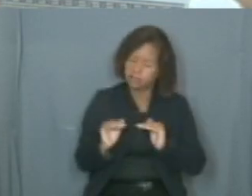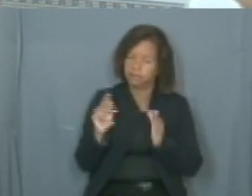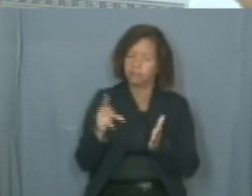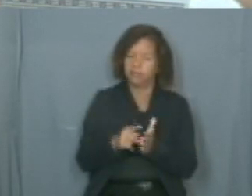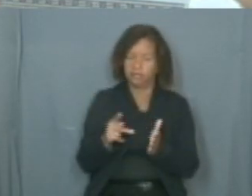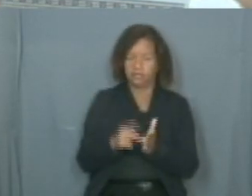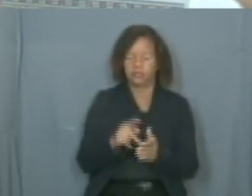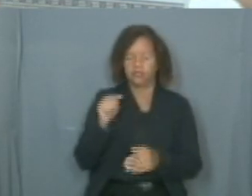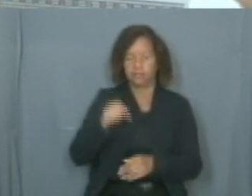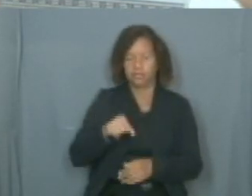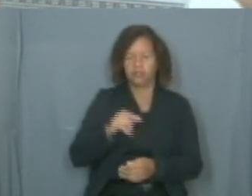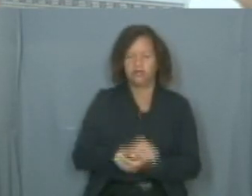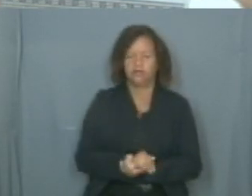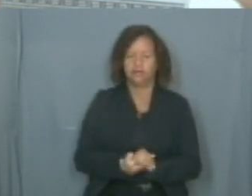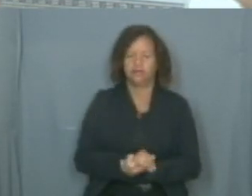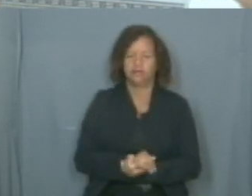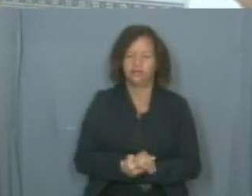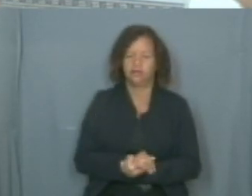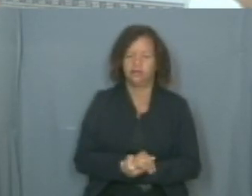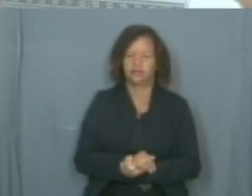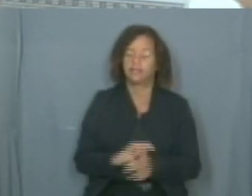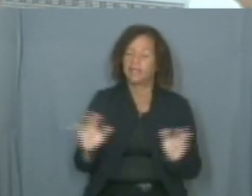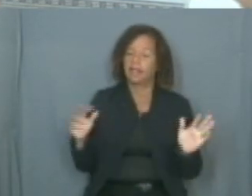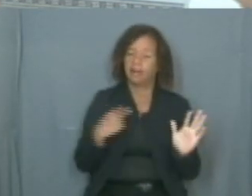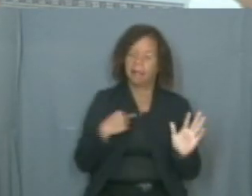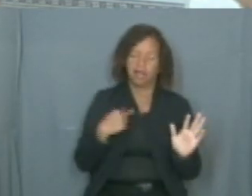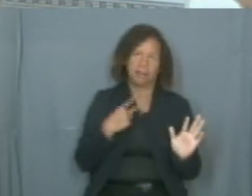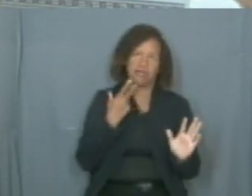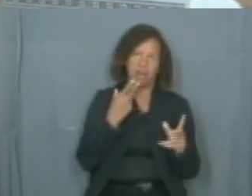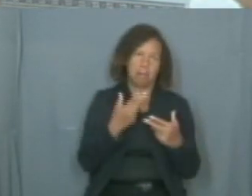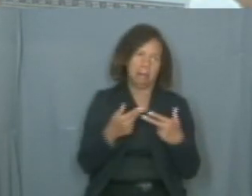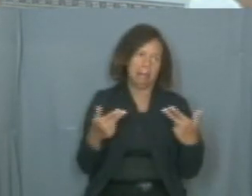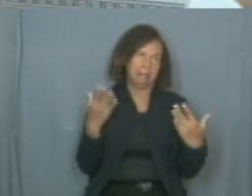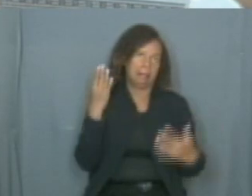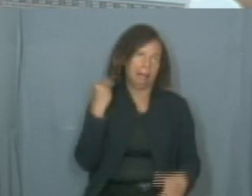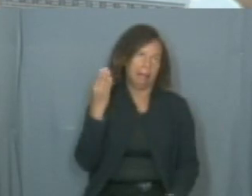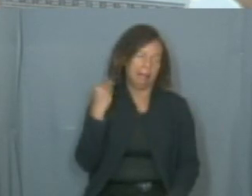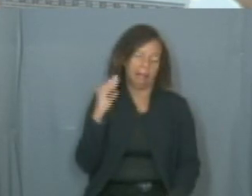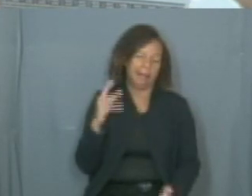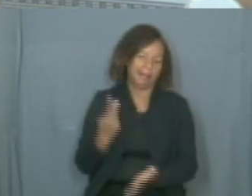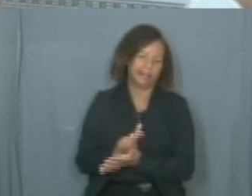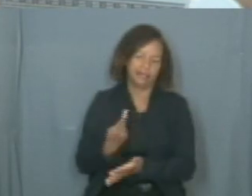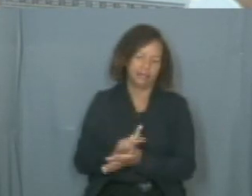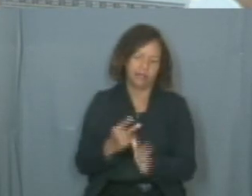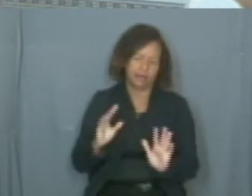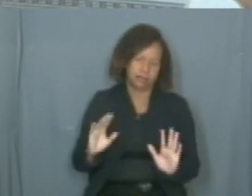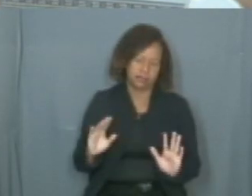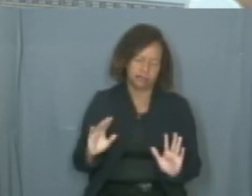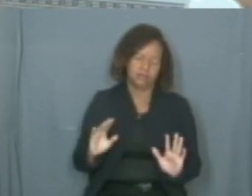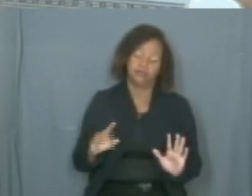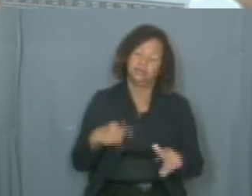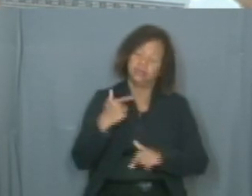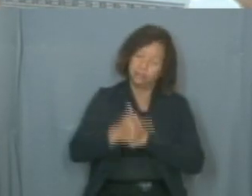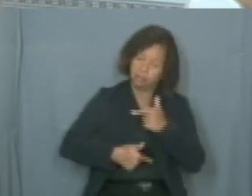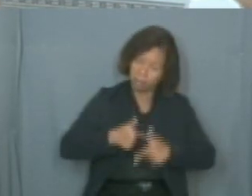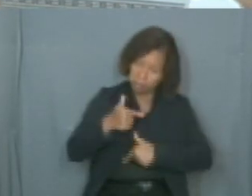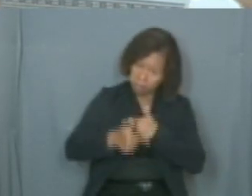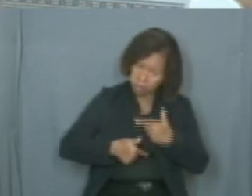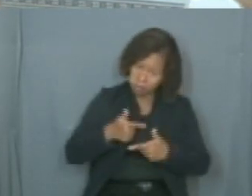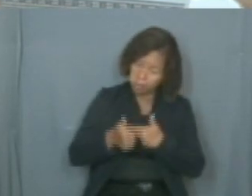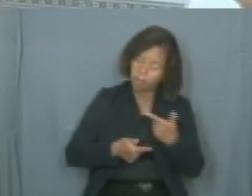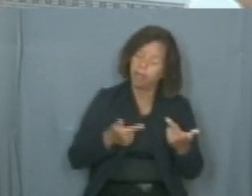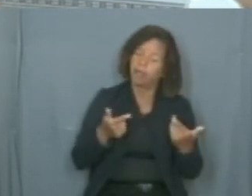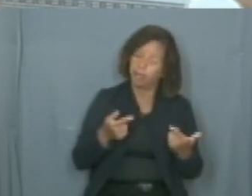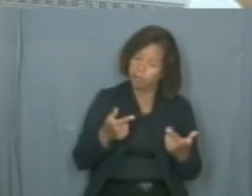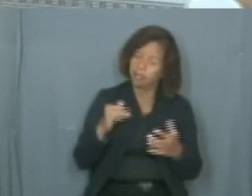verdade aqui nessa casa. Entendeu? Não podemos estar dizendo coisas que não é realidade. Estamos trabalhando no sentido de